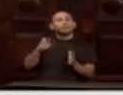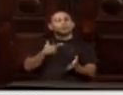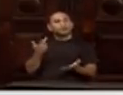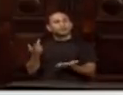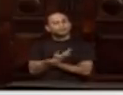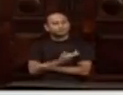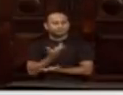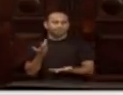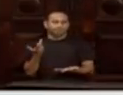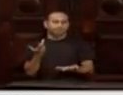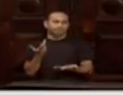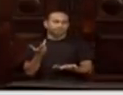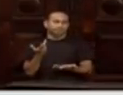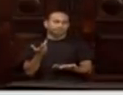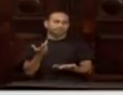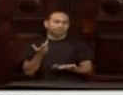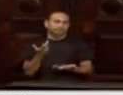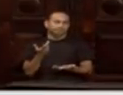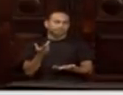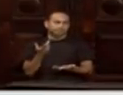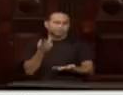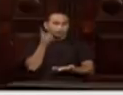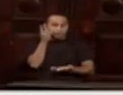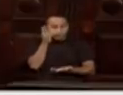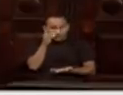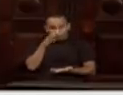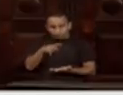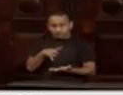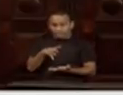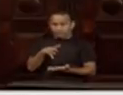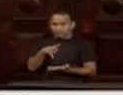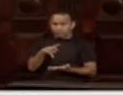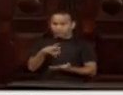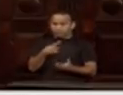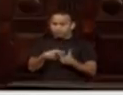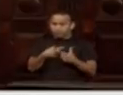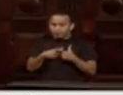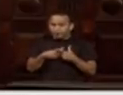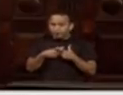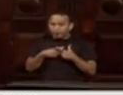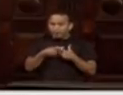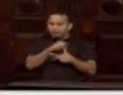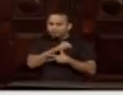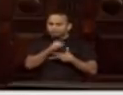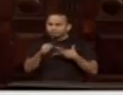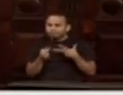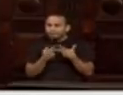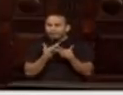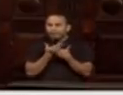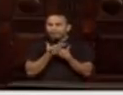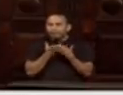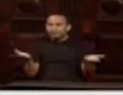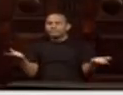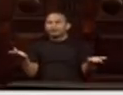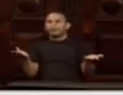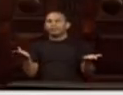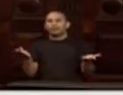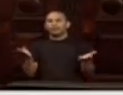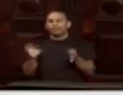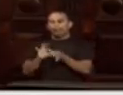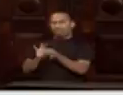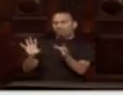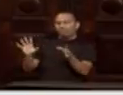acusado os deputados estão sendo acusados por que este poder perdeu a sua independência não